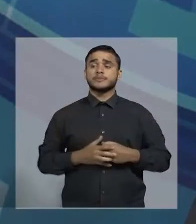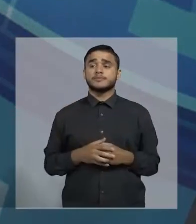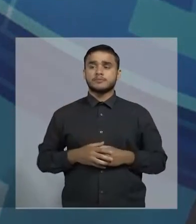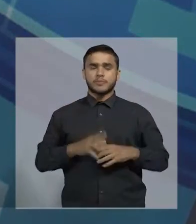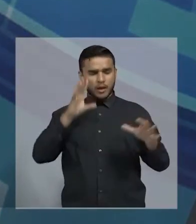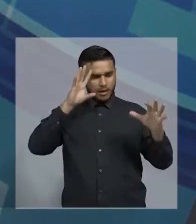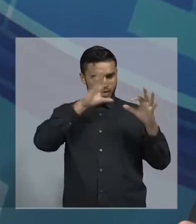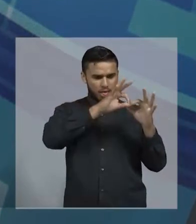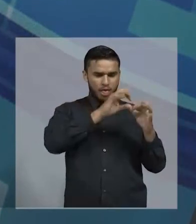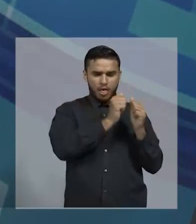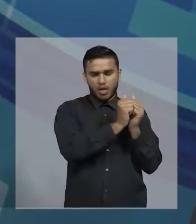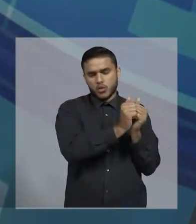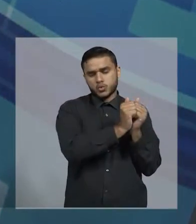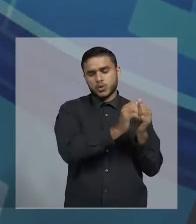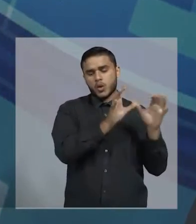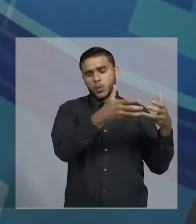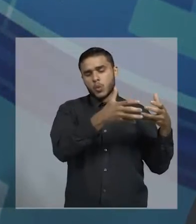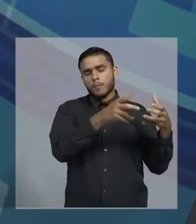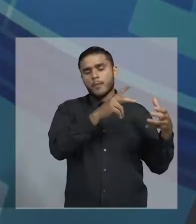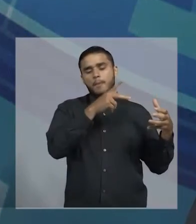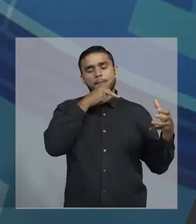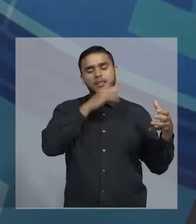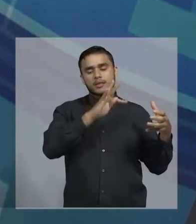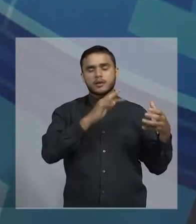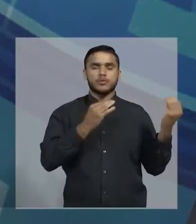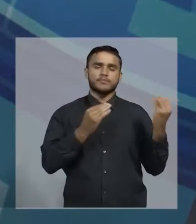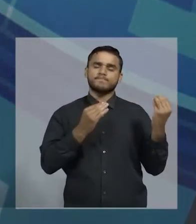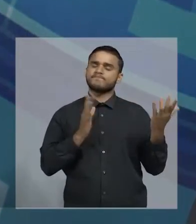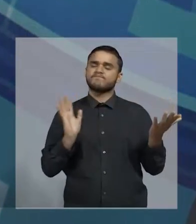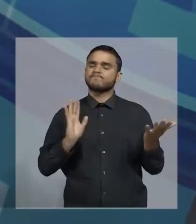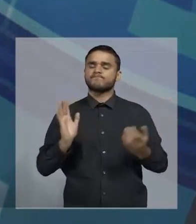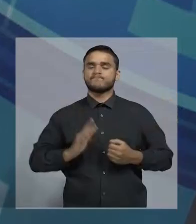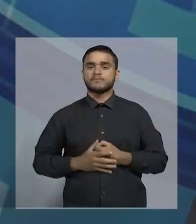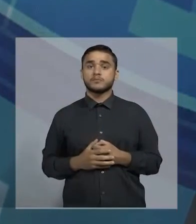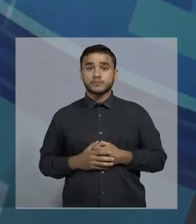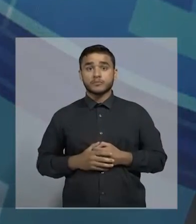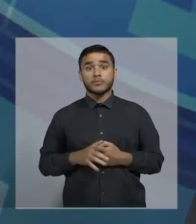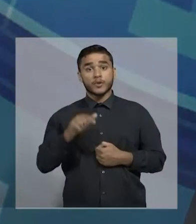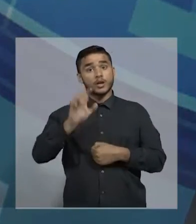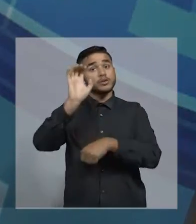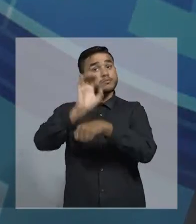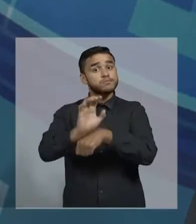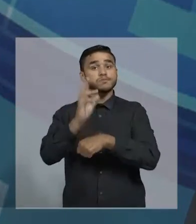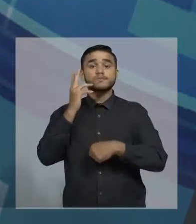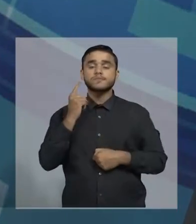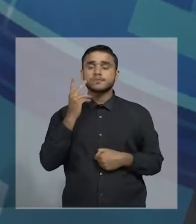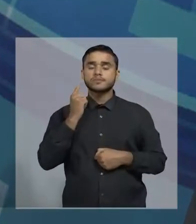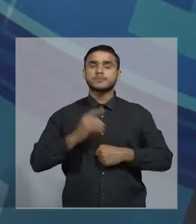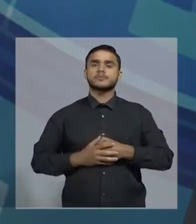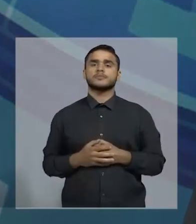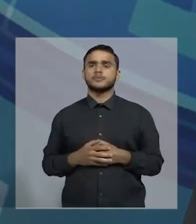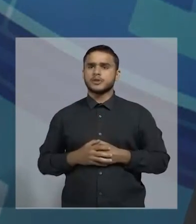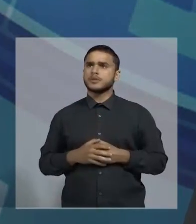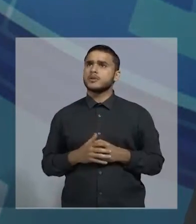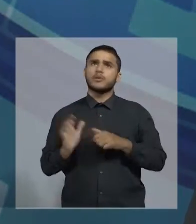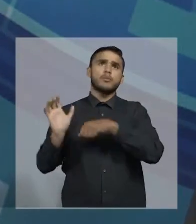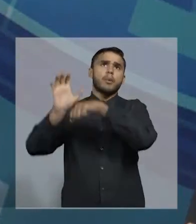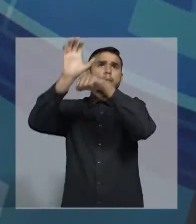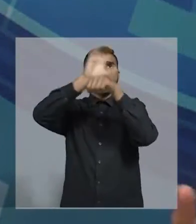mais, o eleitorado no Ceará, eu acho que mais do que em qualquer estado do